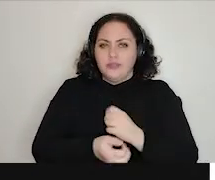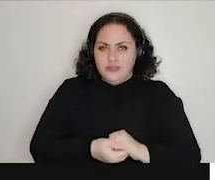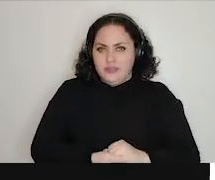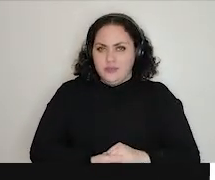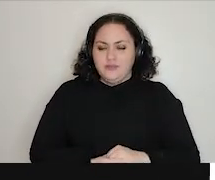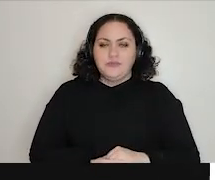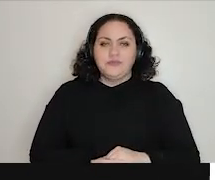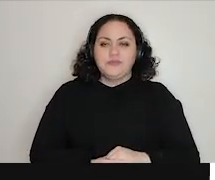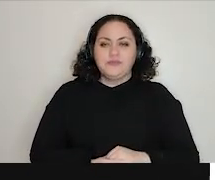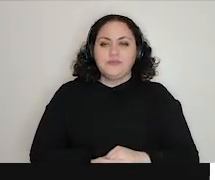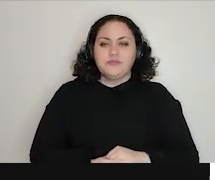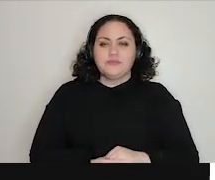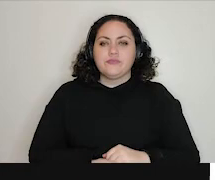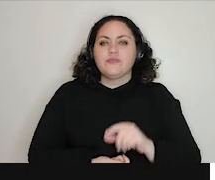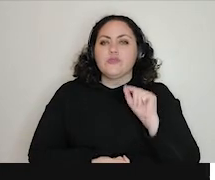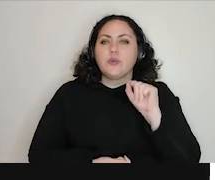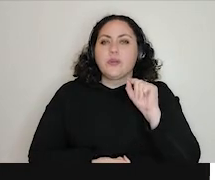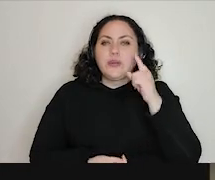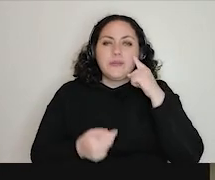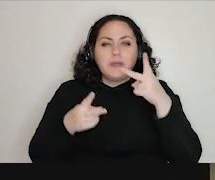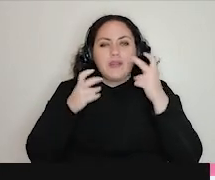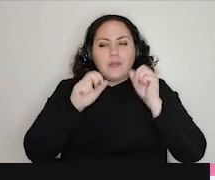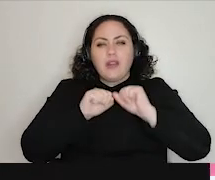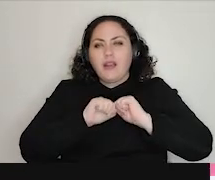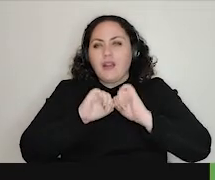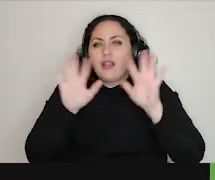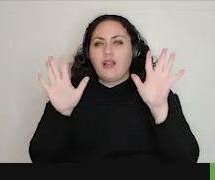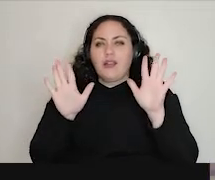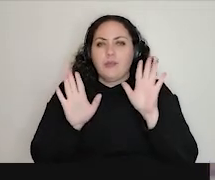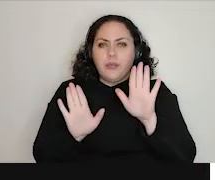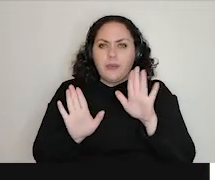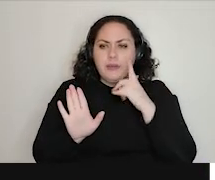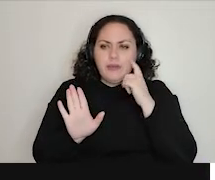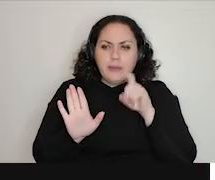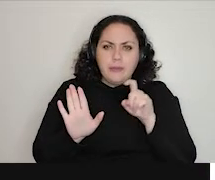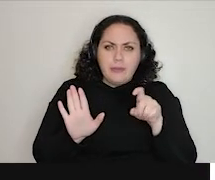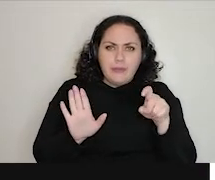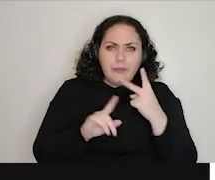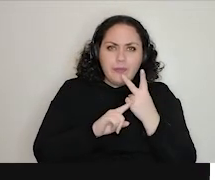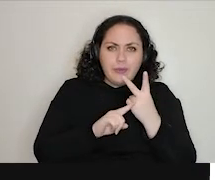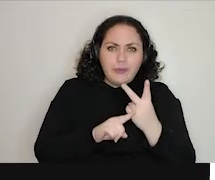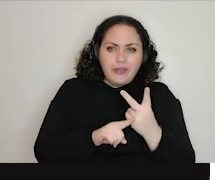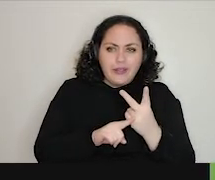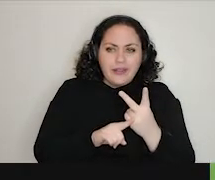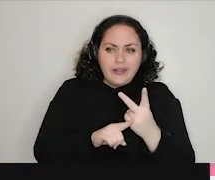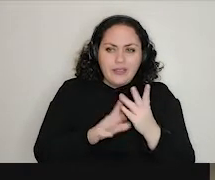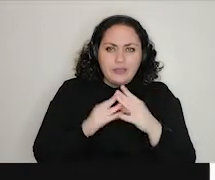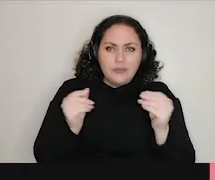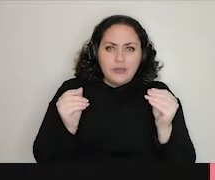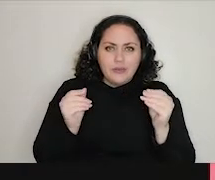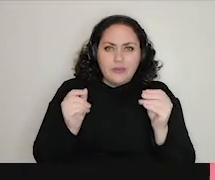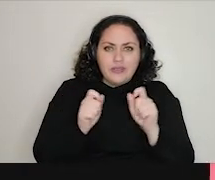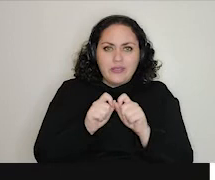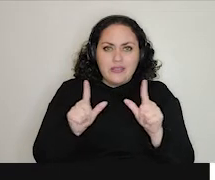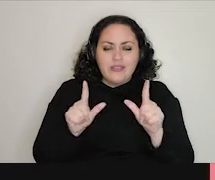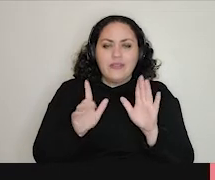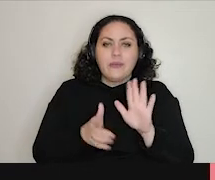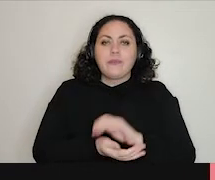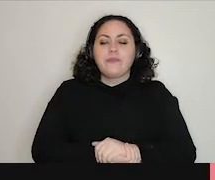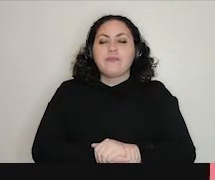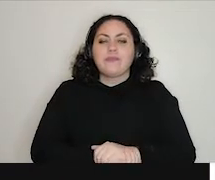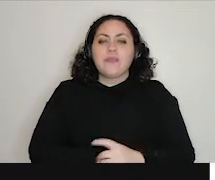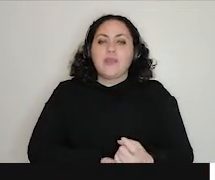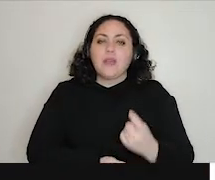gente? O que precisa ficar muito claro quando a gente para pensar... Ai, meu Deus, cadê? Tá, fugiu o